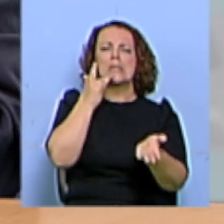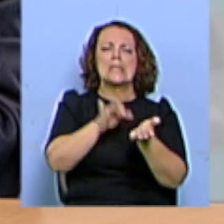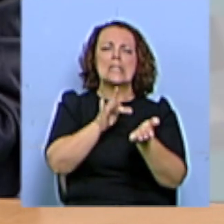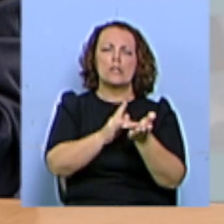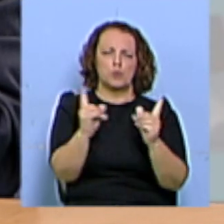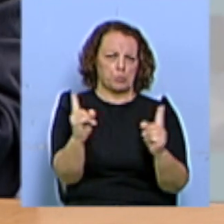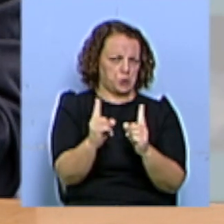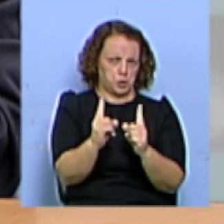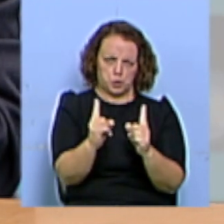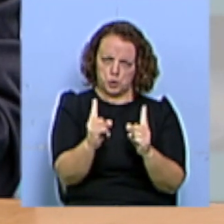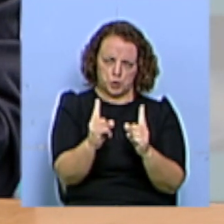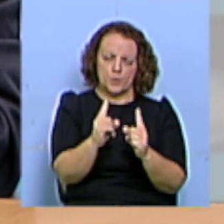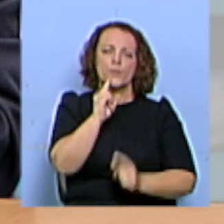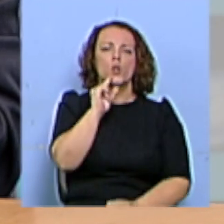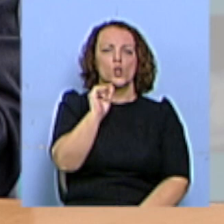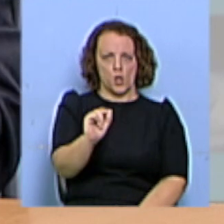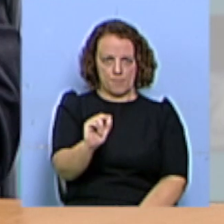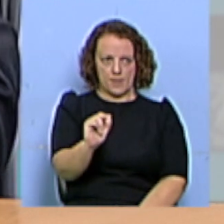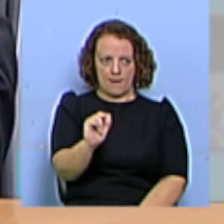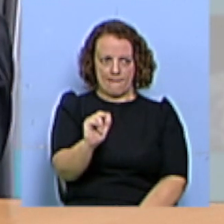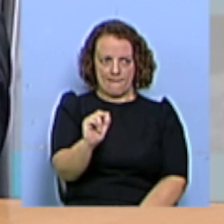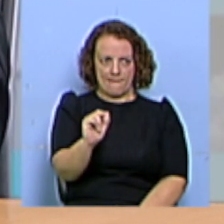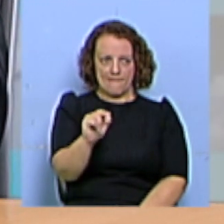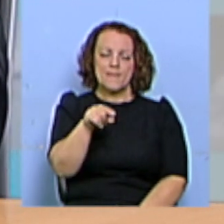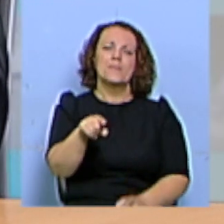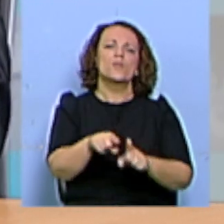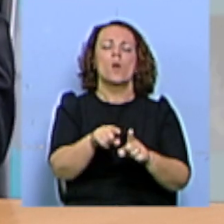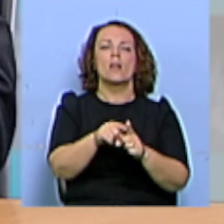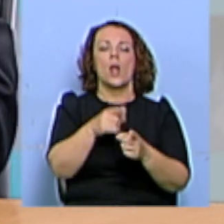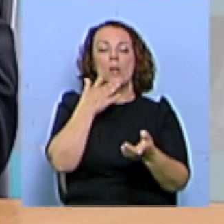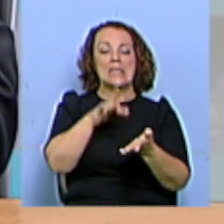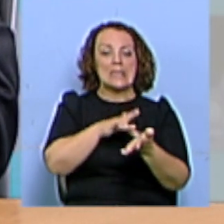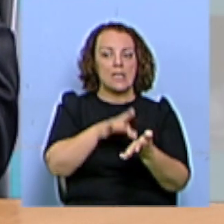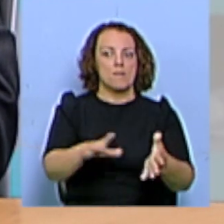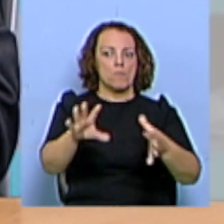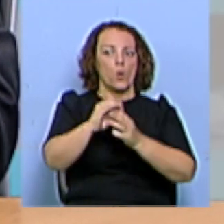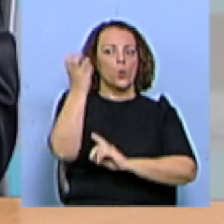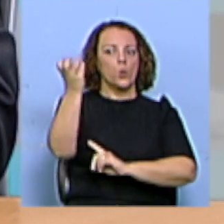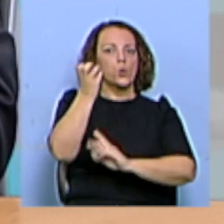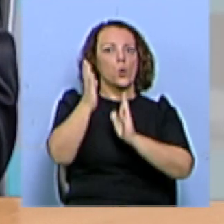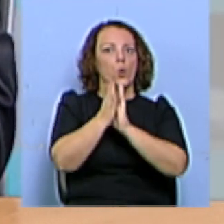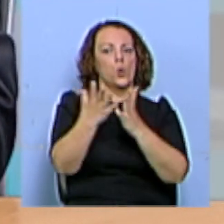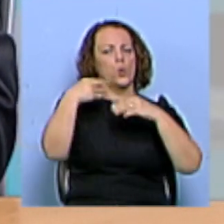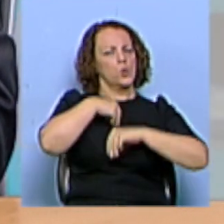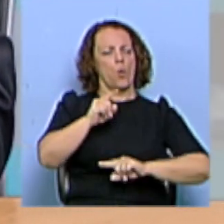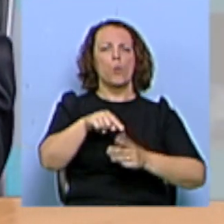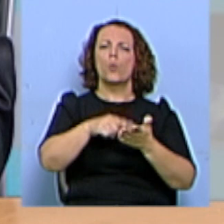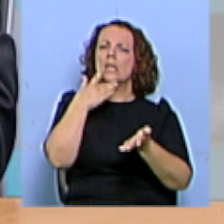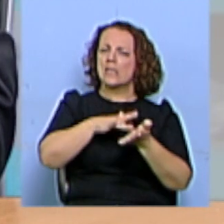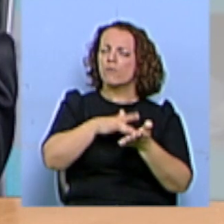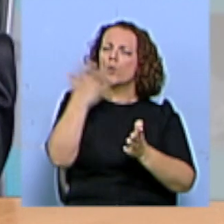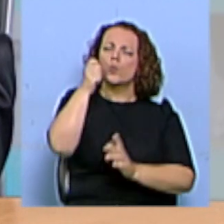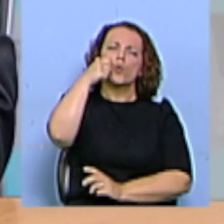livro que se chama, não é propriamente um livro de cultura religiosa, mas é um livro de cultura humana e muito interessante, muito